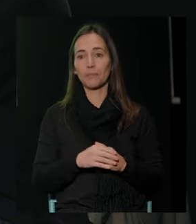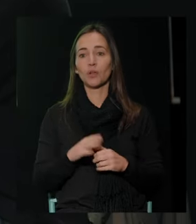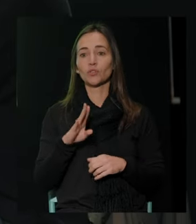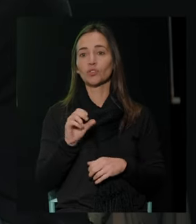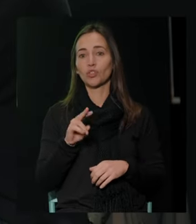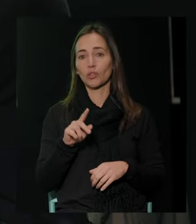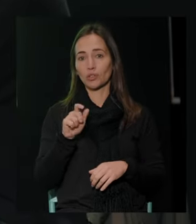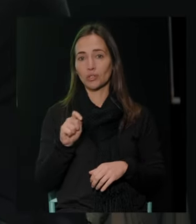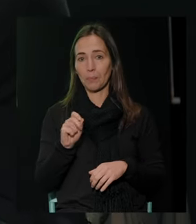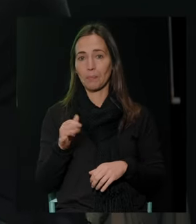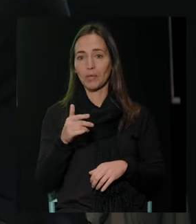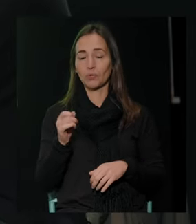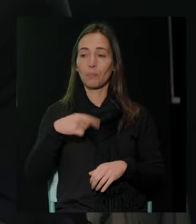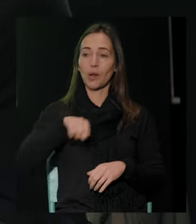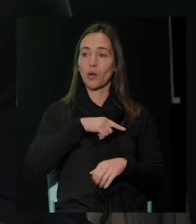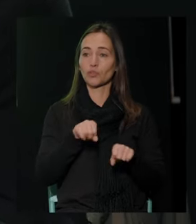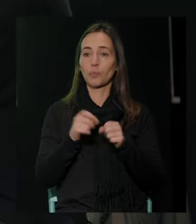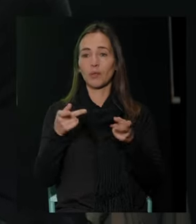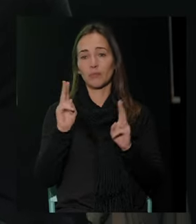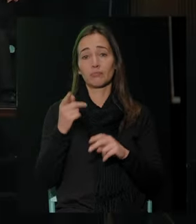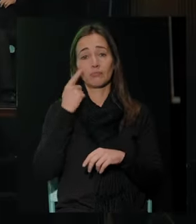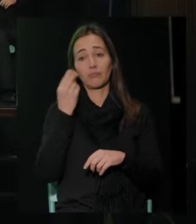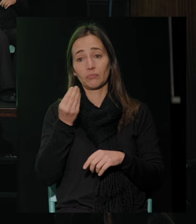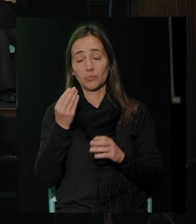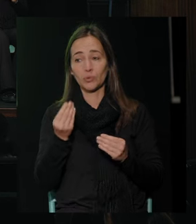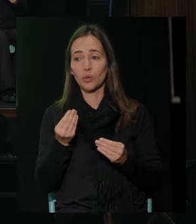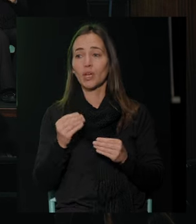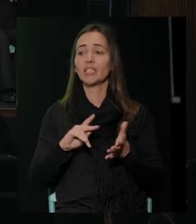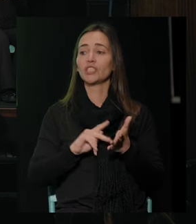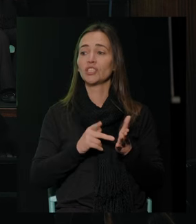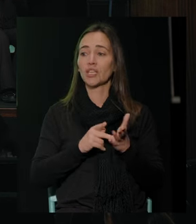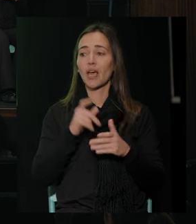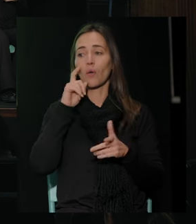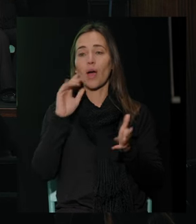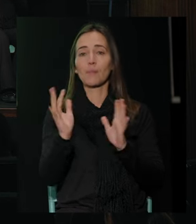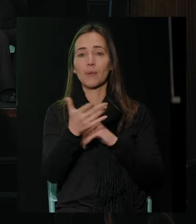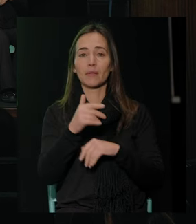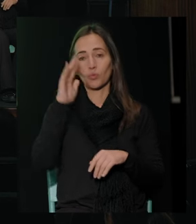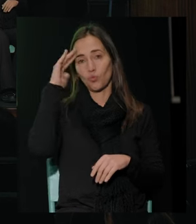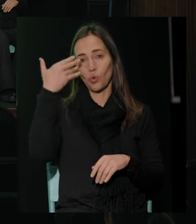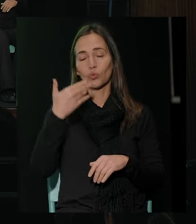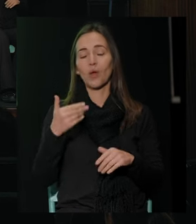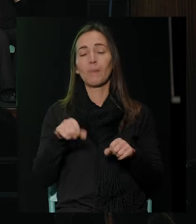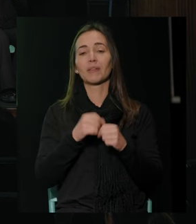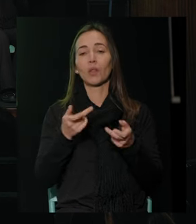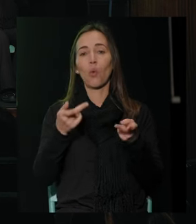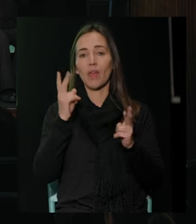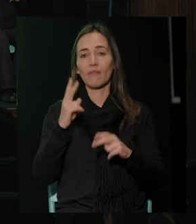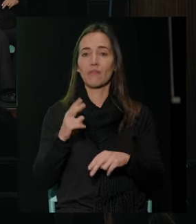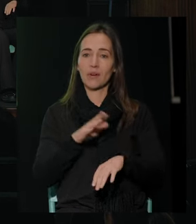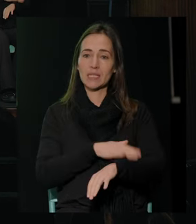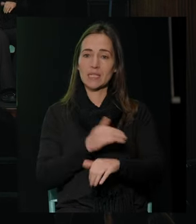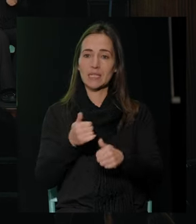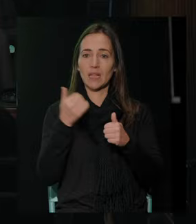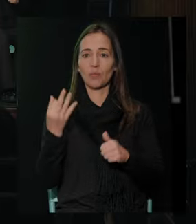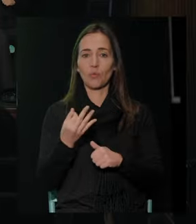Pinto, para nós do LIVRE, também é conhecidíssimo, é engenheiro ambiental, cabeça de lista do LIVRE pelo Porto e autor do